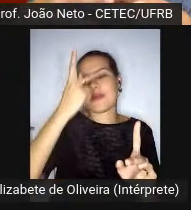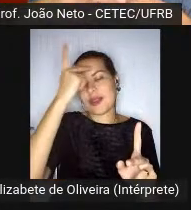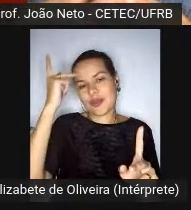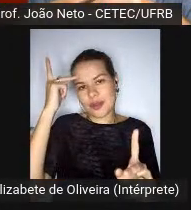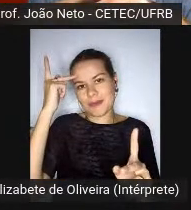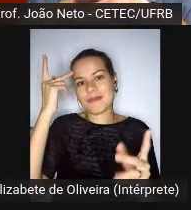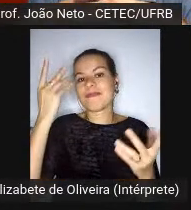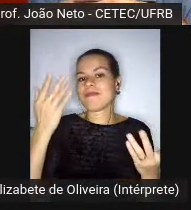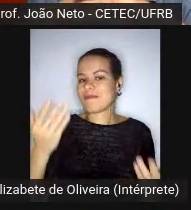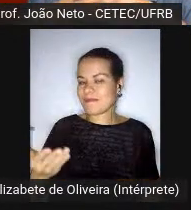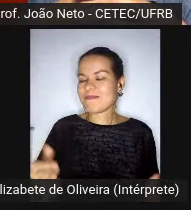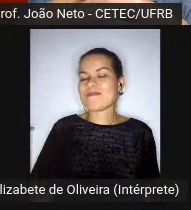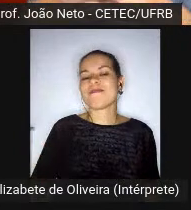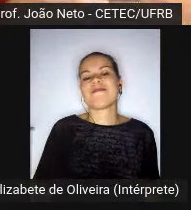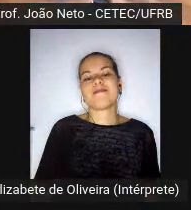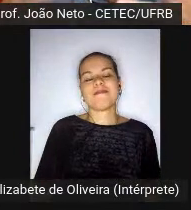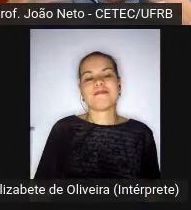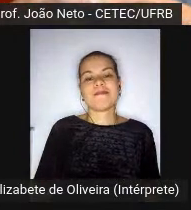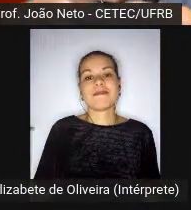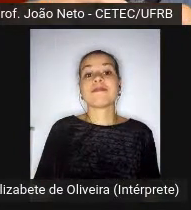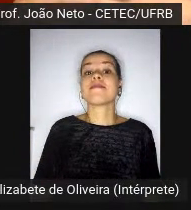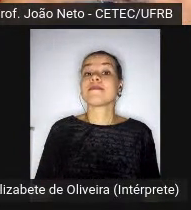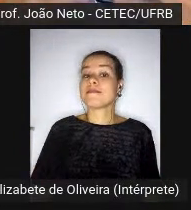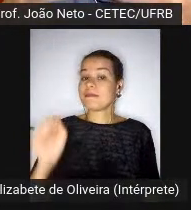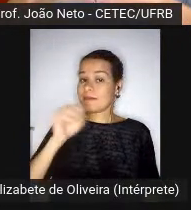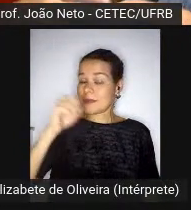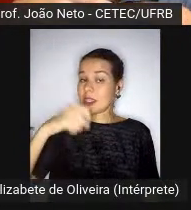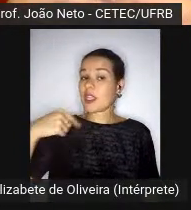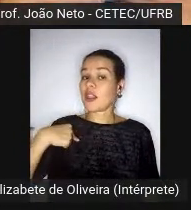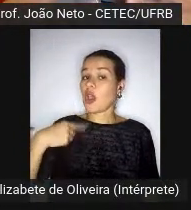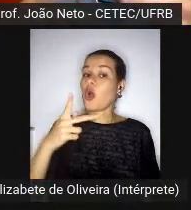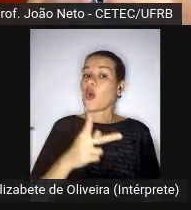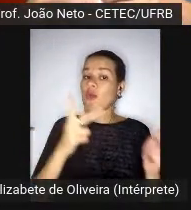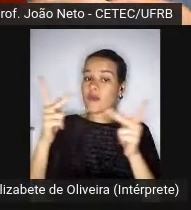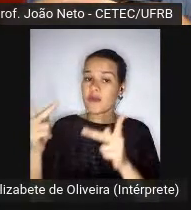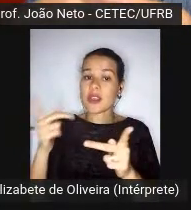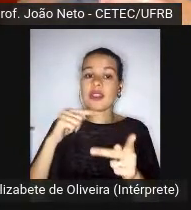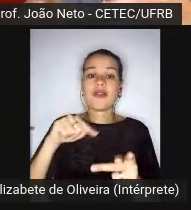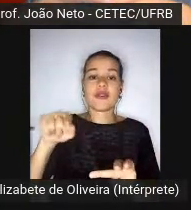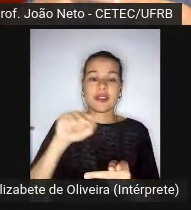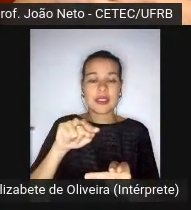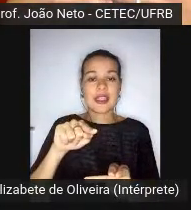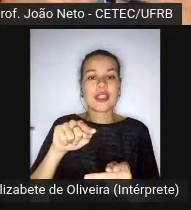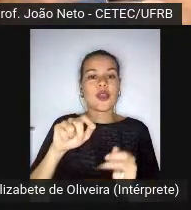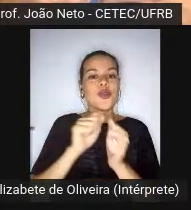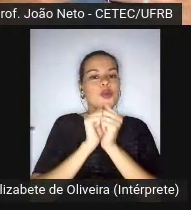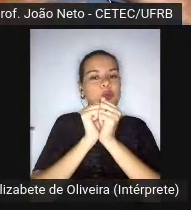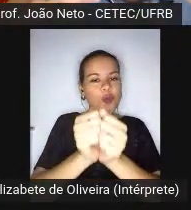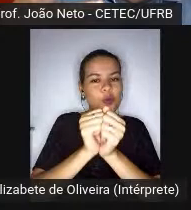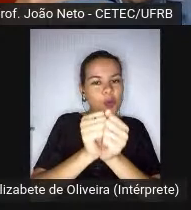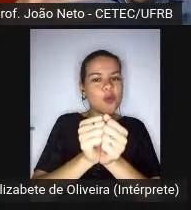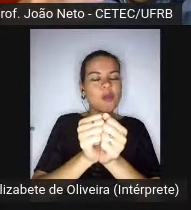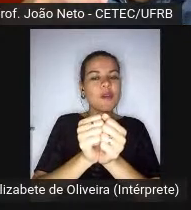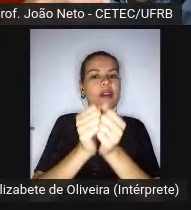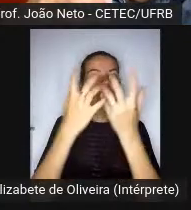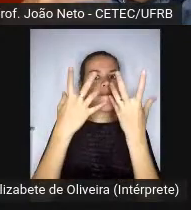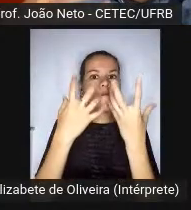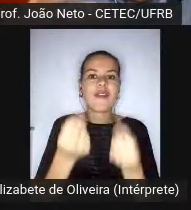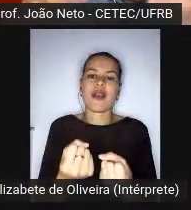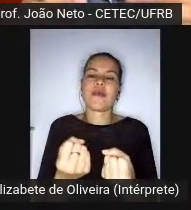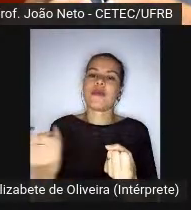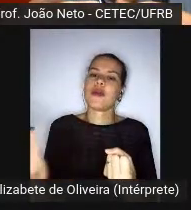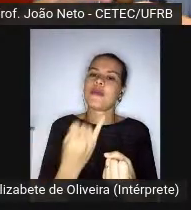portanto é esse convite mesmo para que todos vocês se juntem nessa